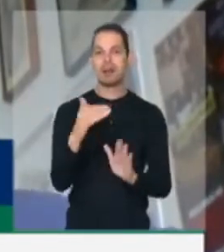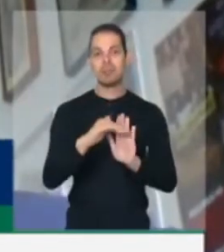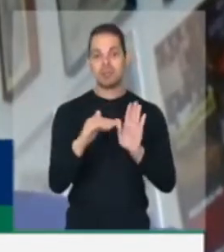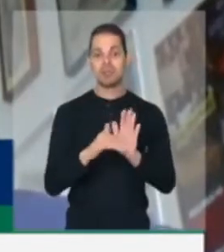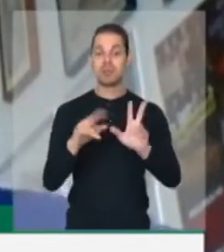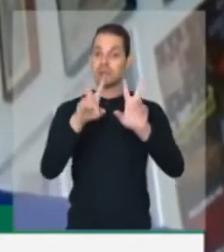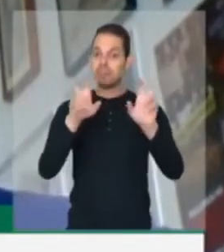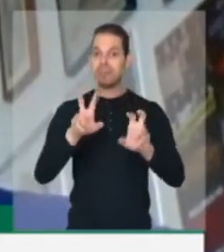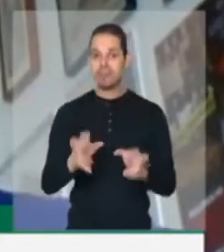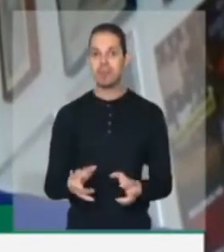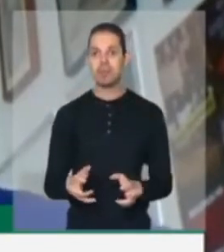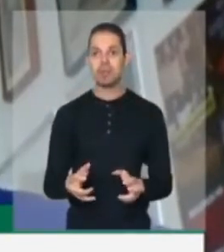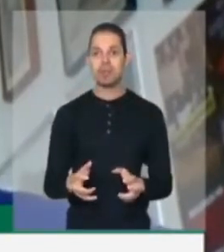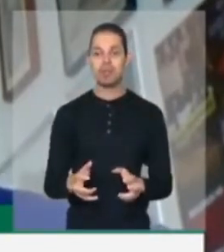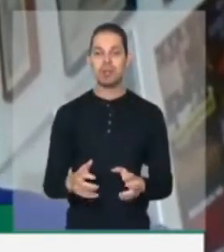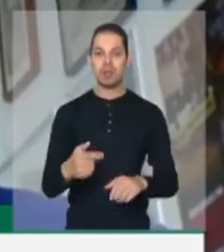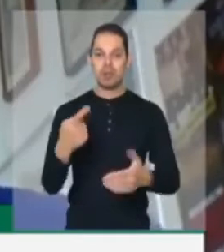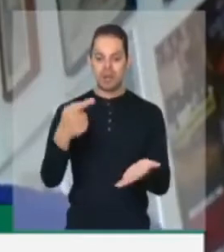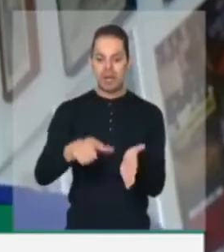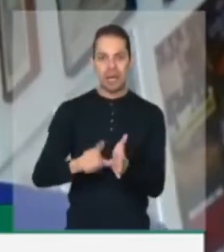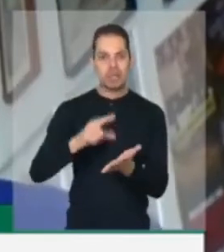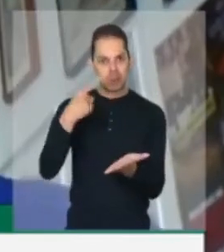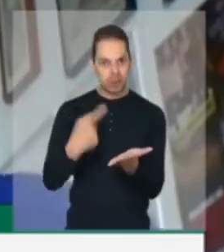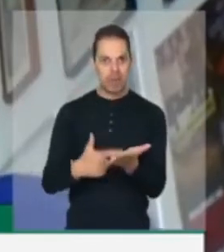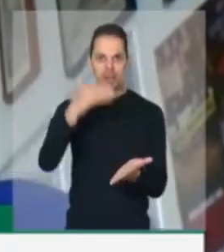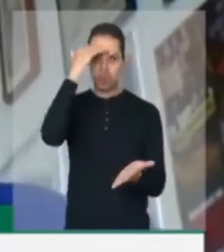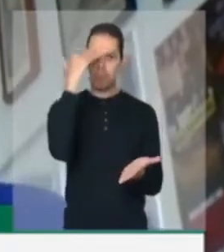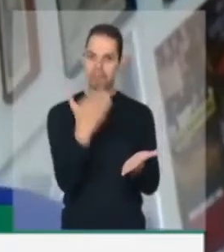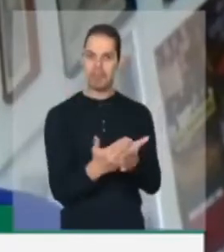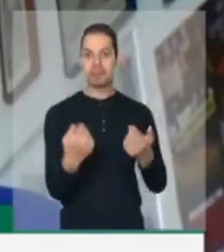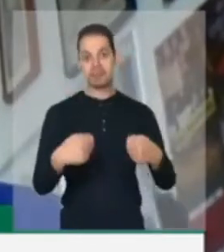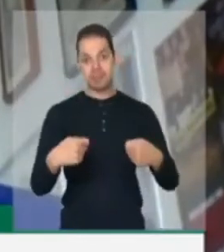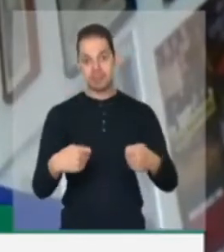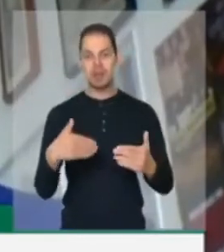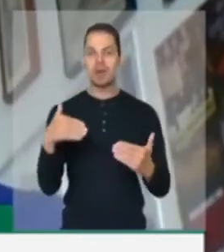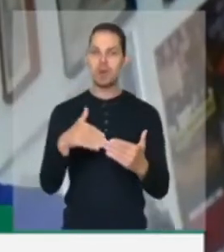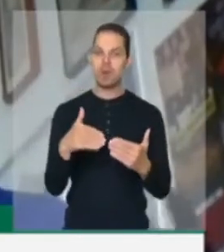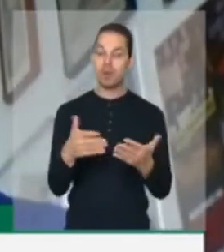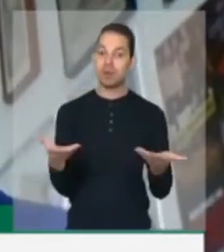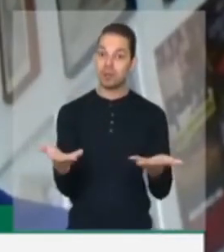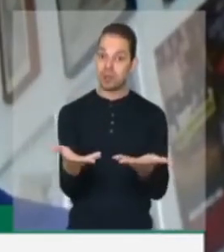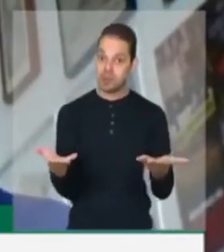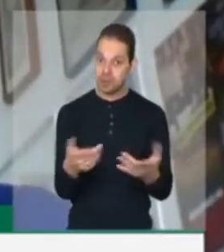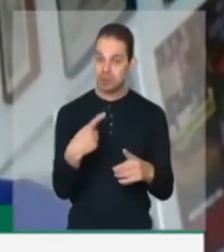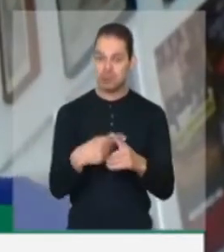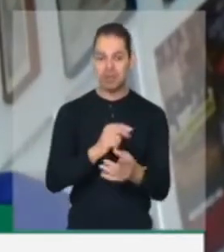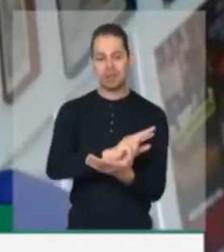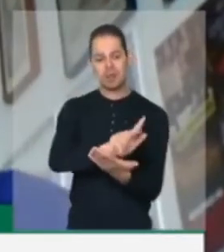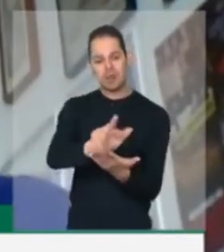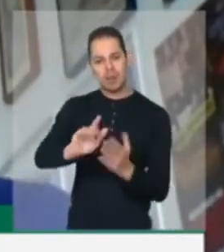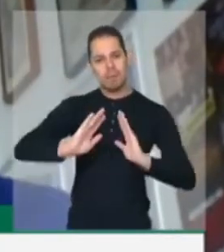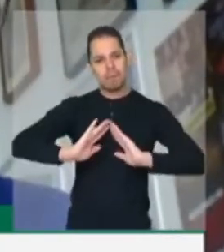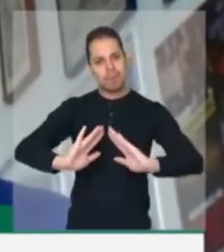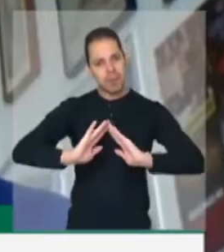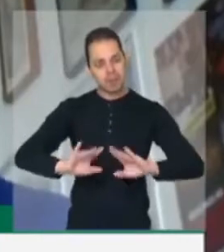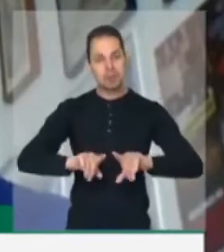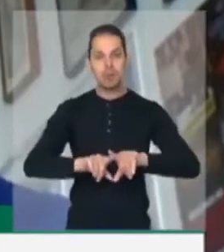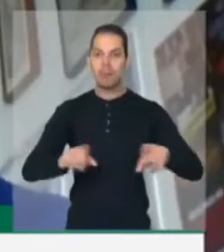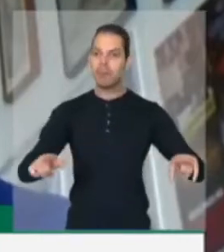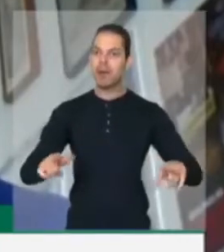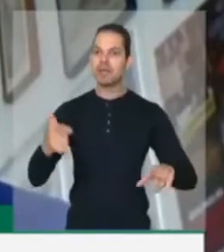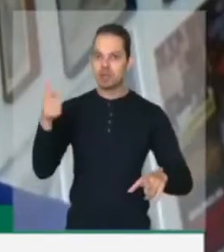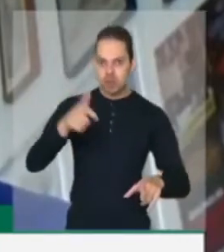pauta. Vamos fazer aquilo que é combinado, certo? Nós vamos concordar hoje, devido a inúmeros apelos, mas não